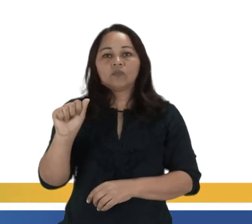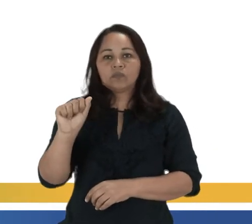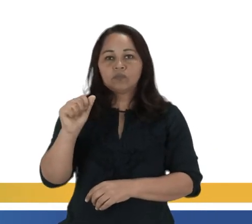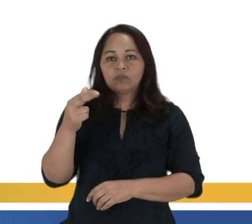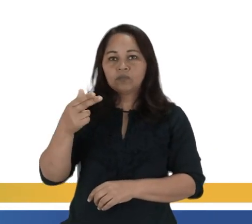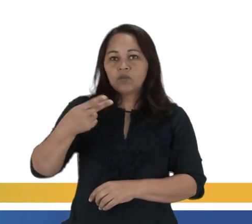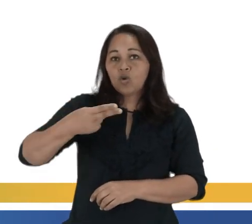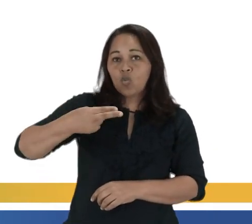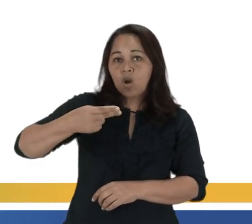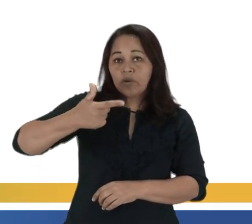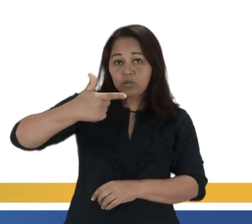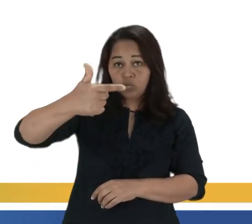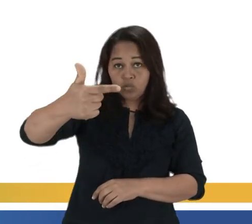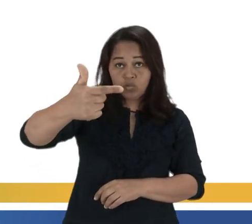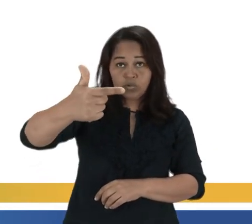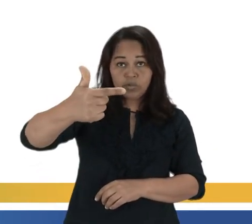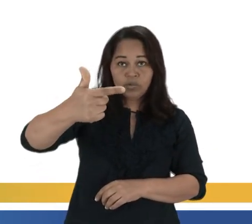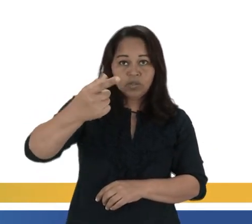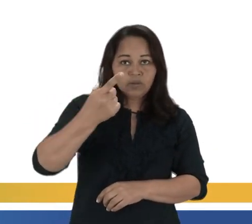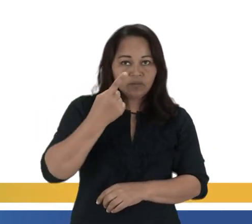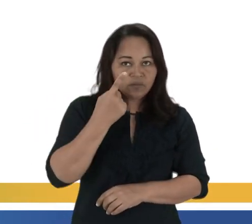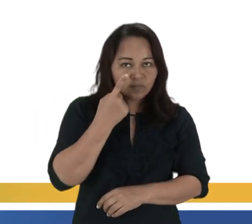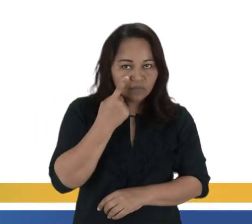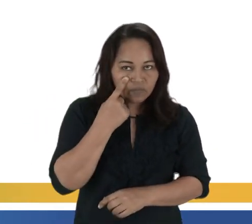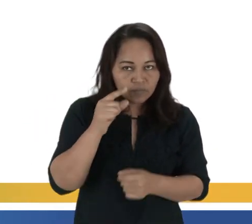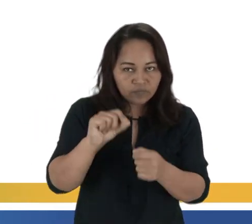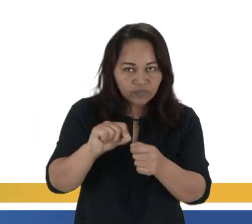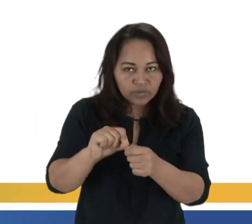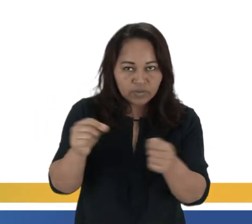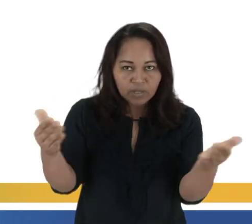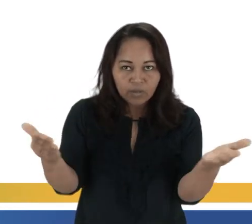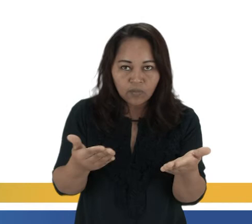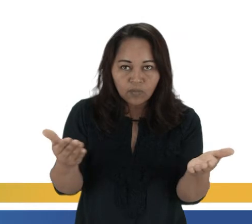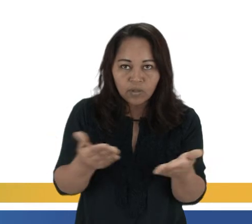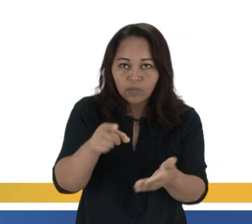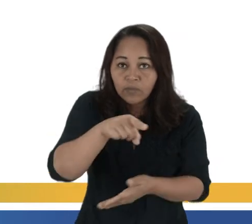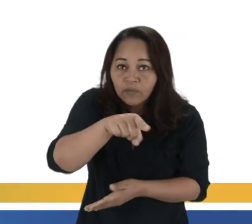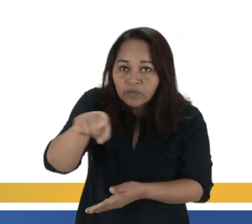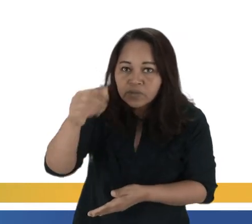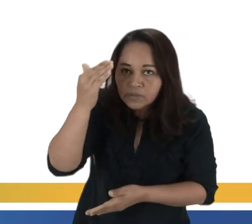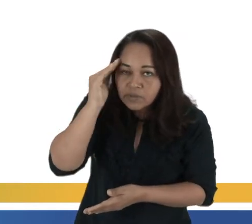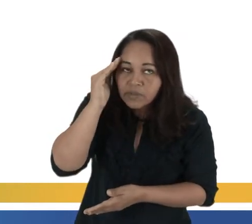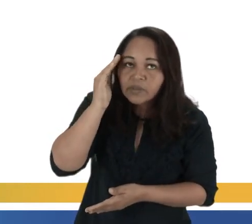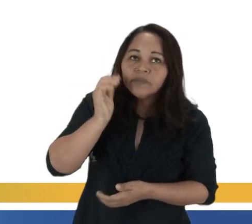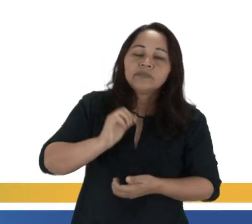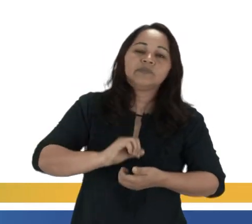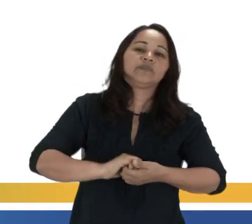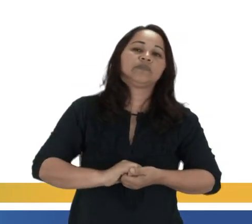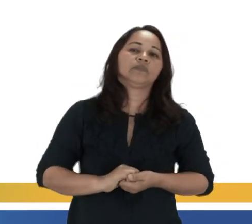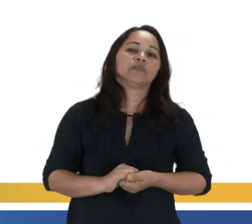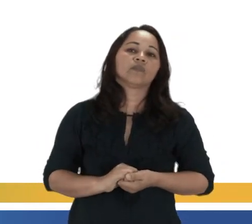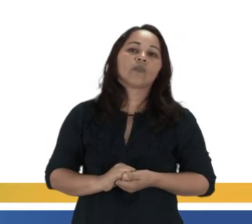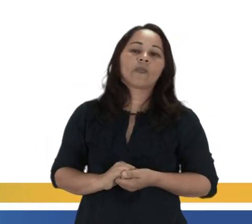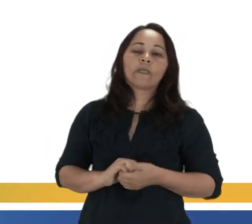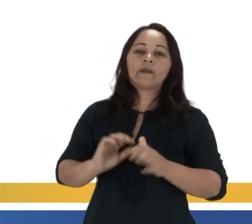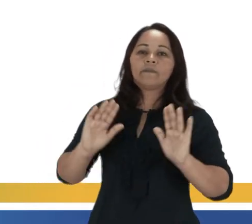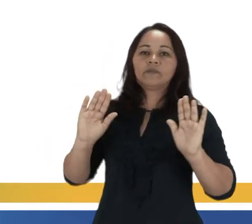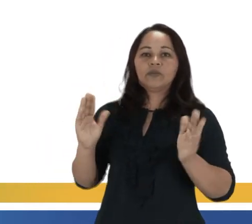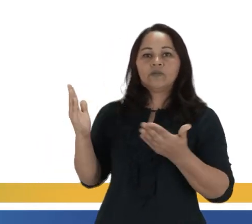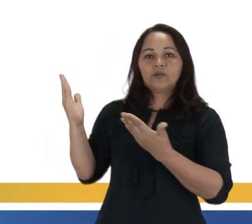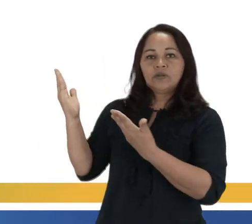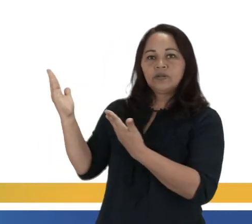vamos aqui utilizar as propriedades da soma dos fatores de uma PG, tá bom? Tá aí a